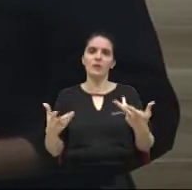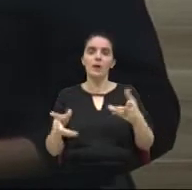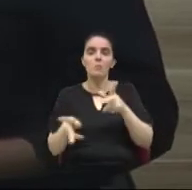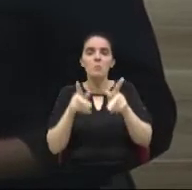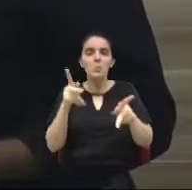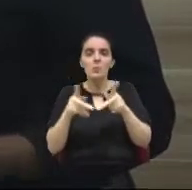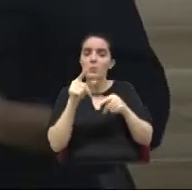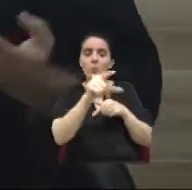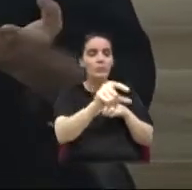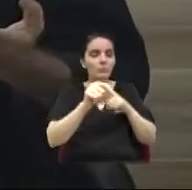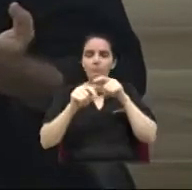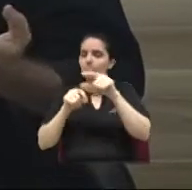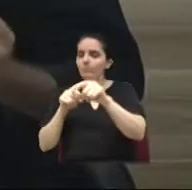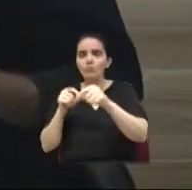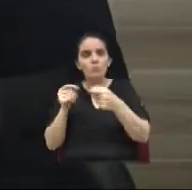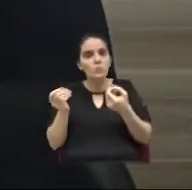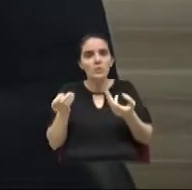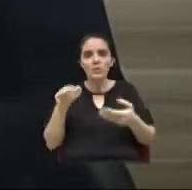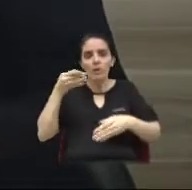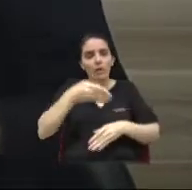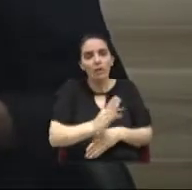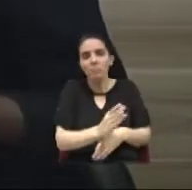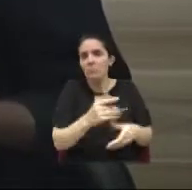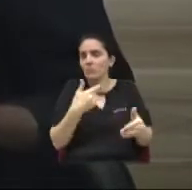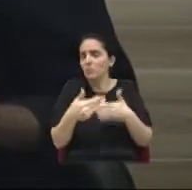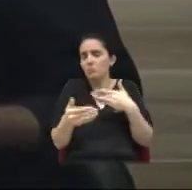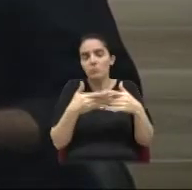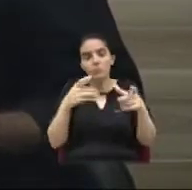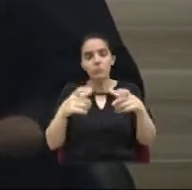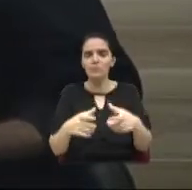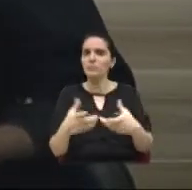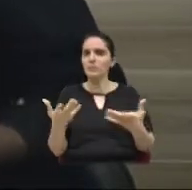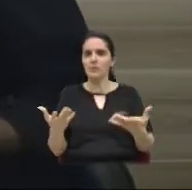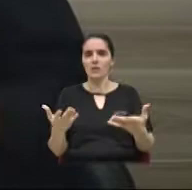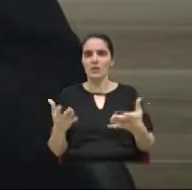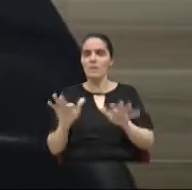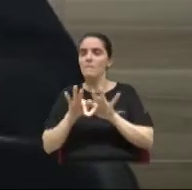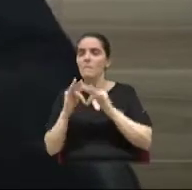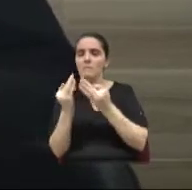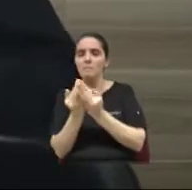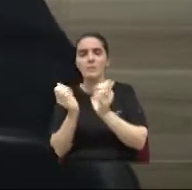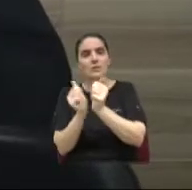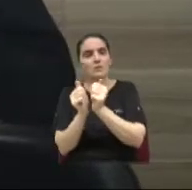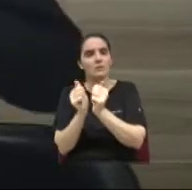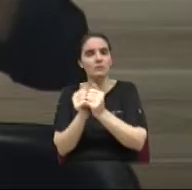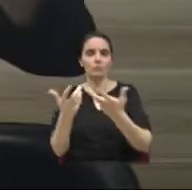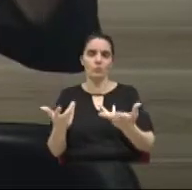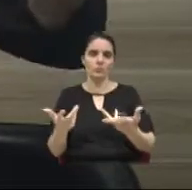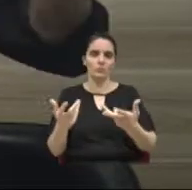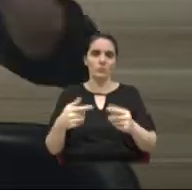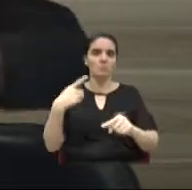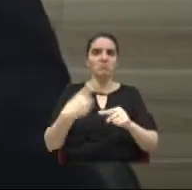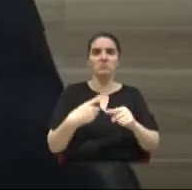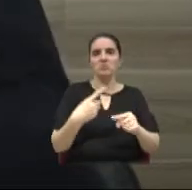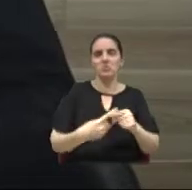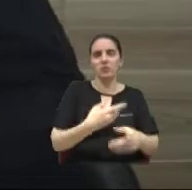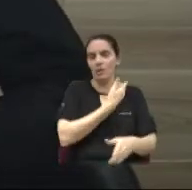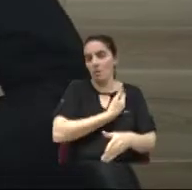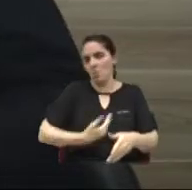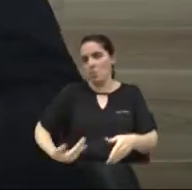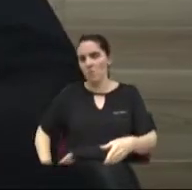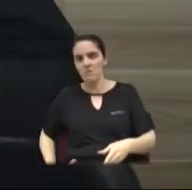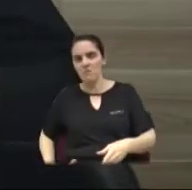cidadão limeirense poder ir a algum lugar curtir com a família, porque nada adianta tanto o governo quanto o